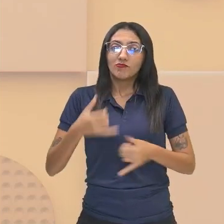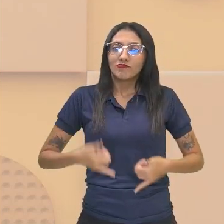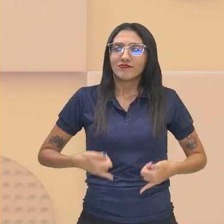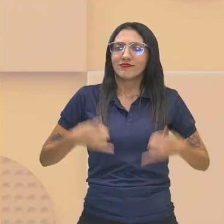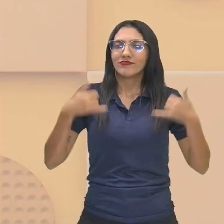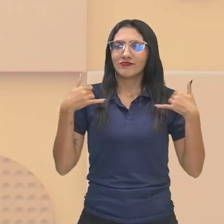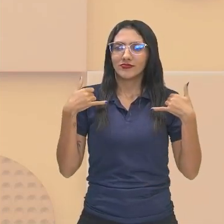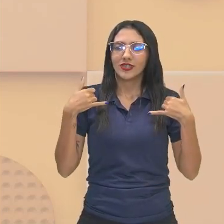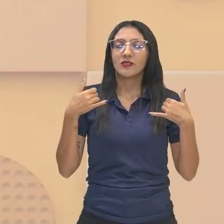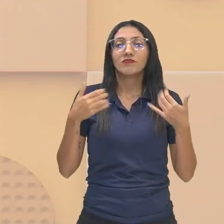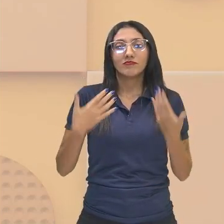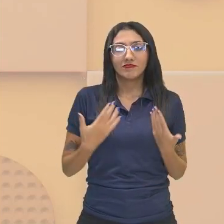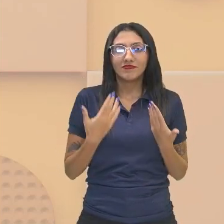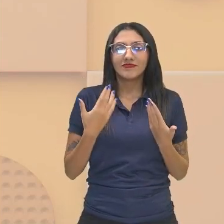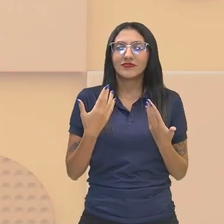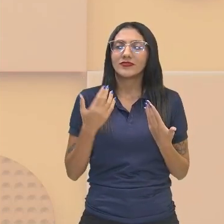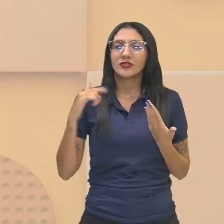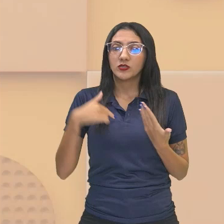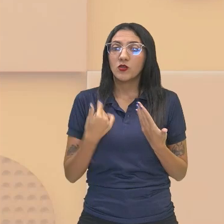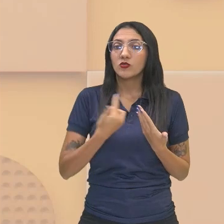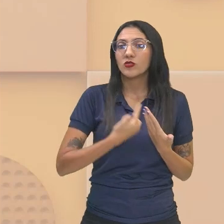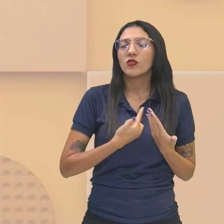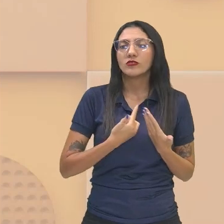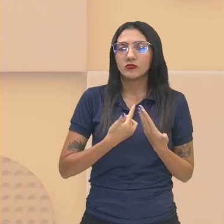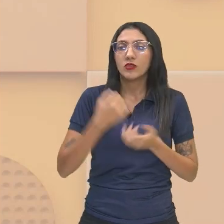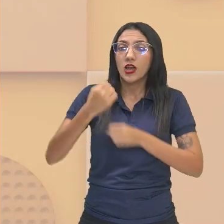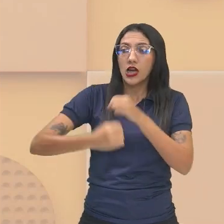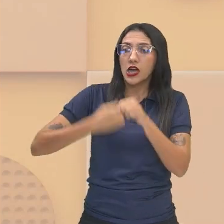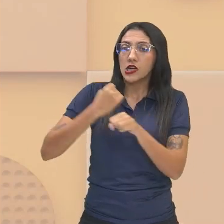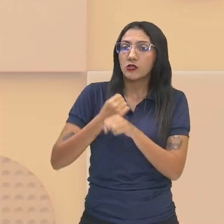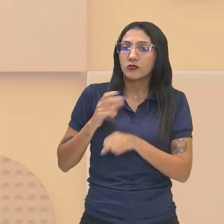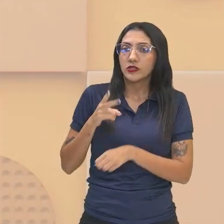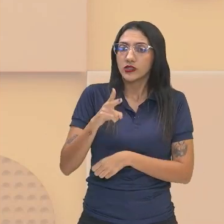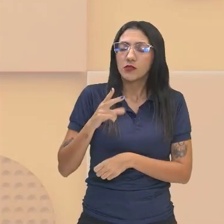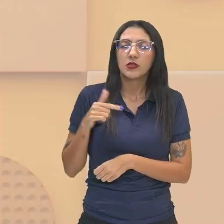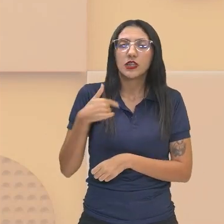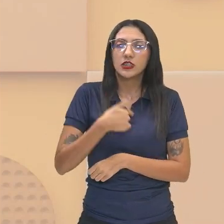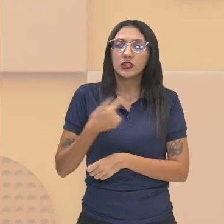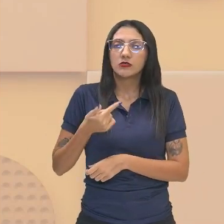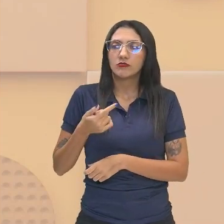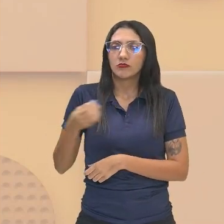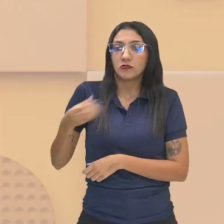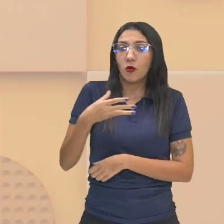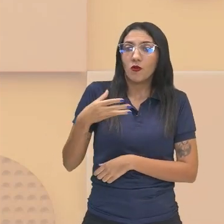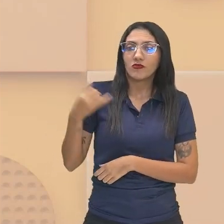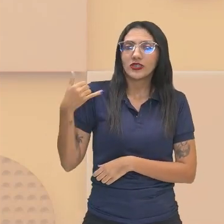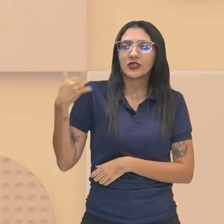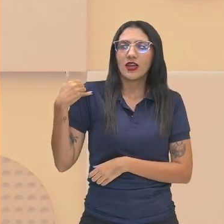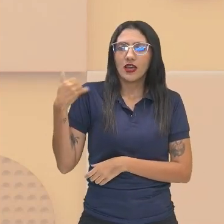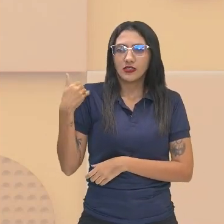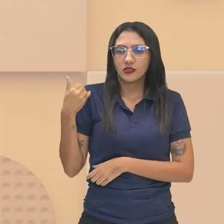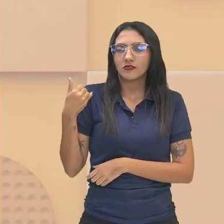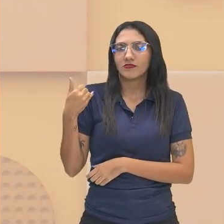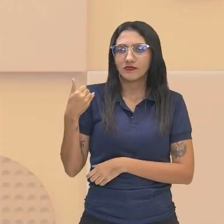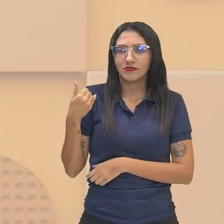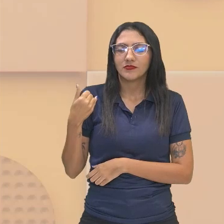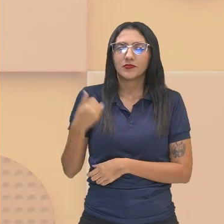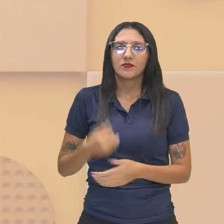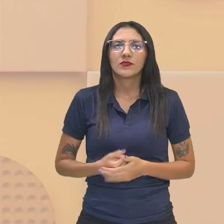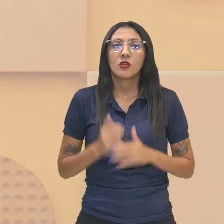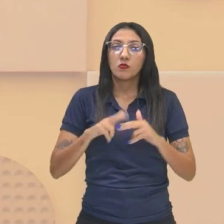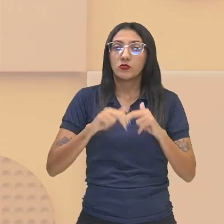tempo cronológico que marca o quê? Que a cada ano eu vou completando mais um ano de vida. Não é mesmo? Então, por